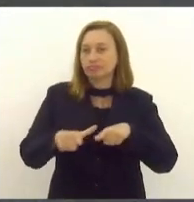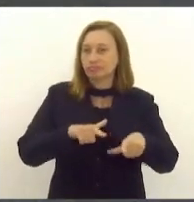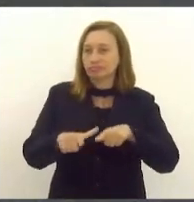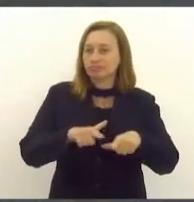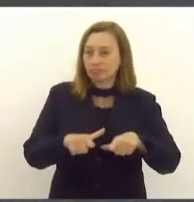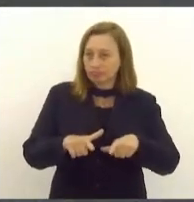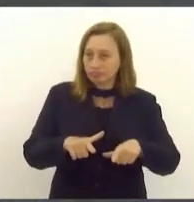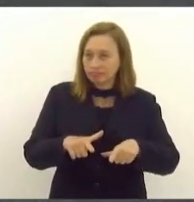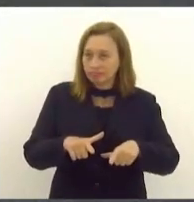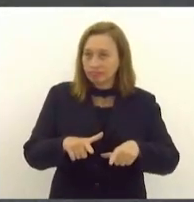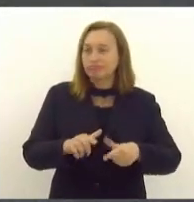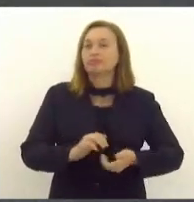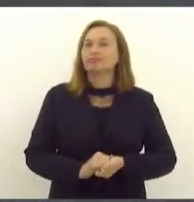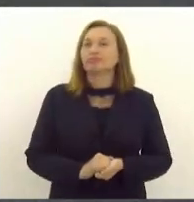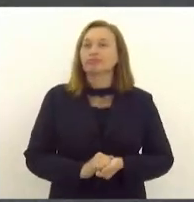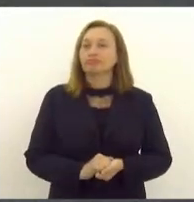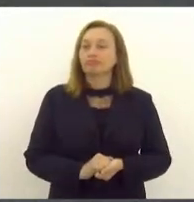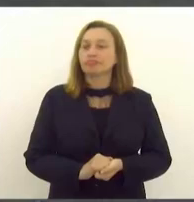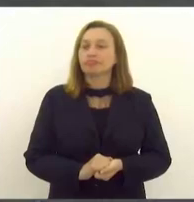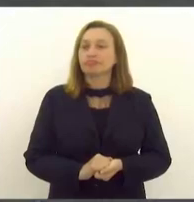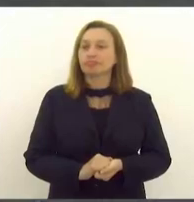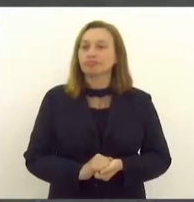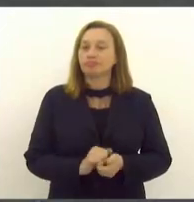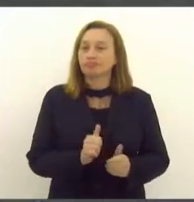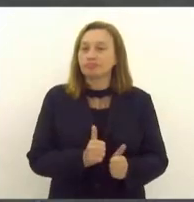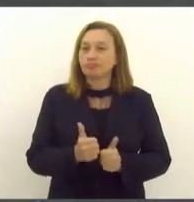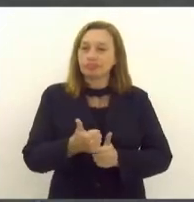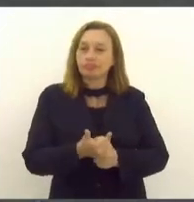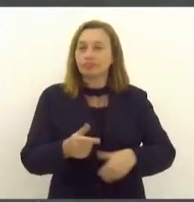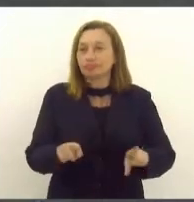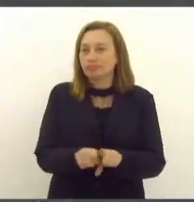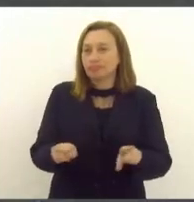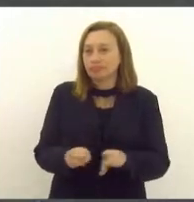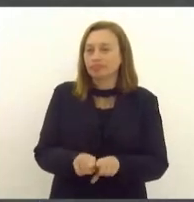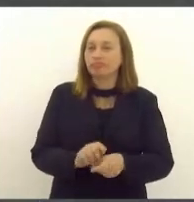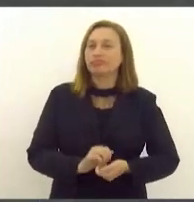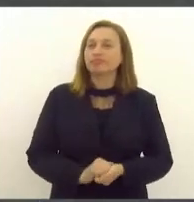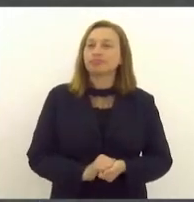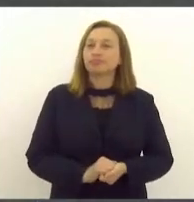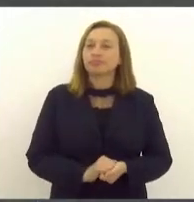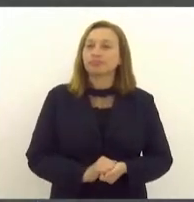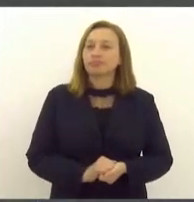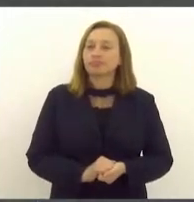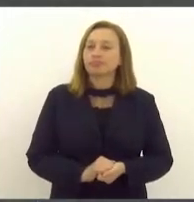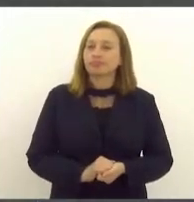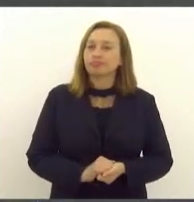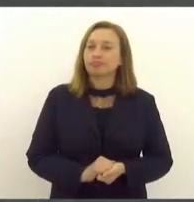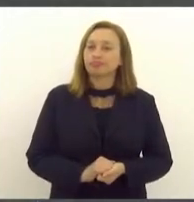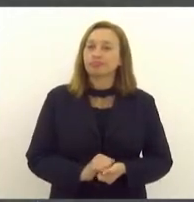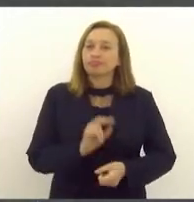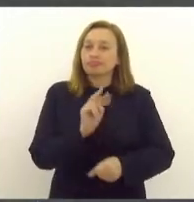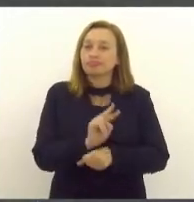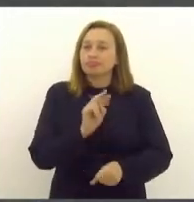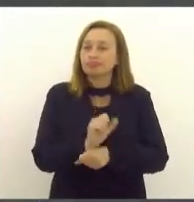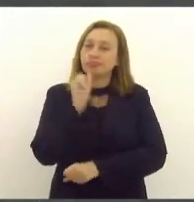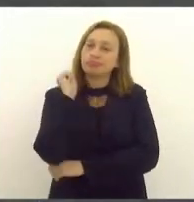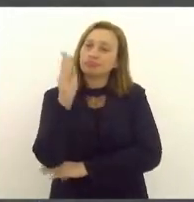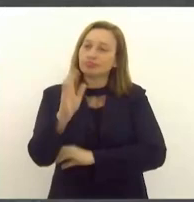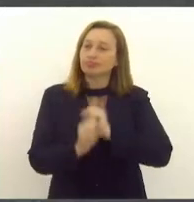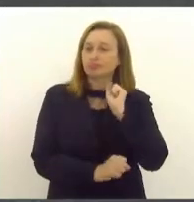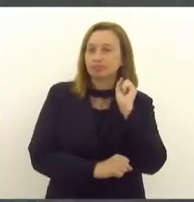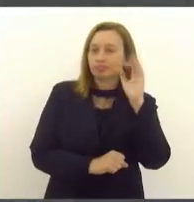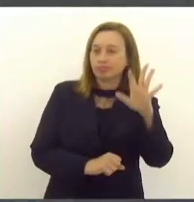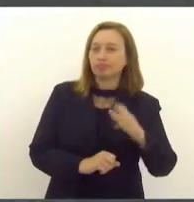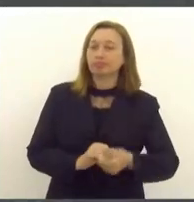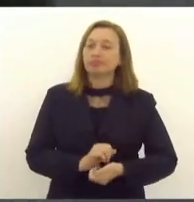colocar portanto essa trabalhadora como protagonista também porque não de uma agenda de proteção ao meio ambiente faz parte